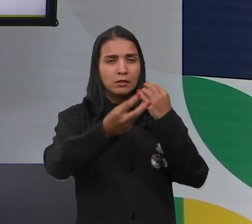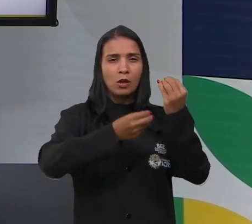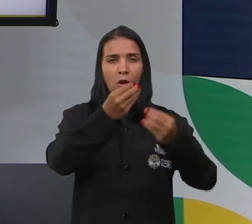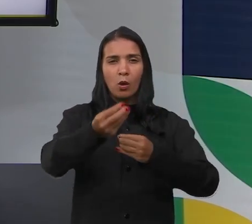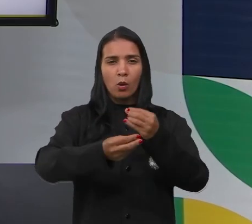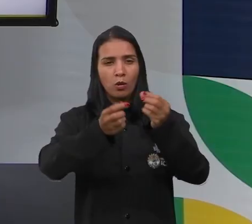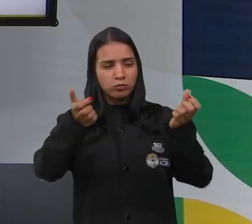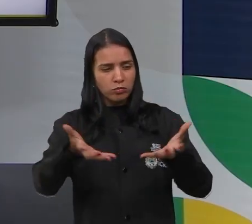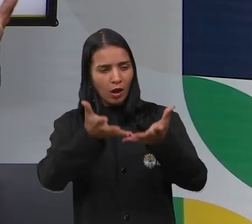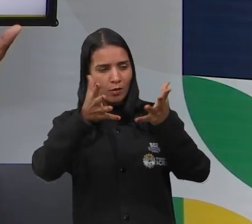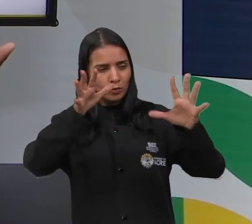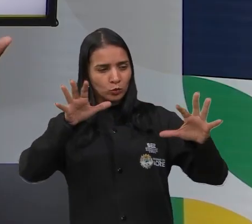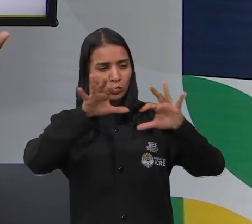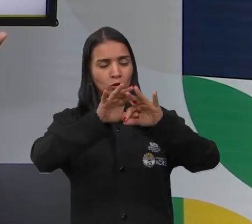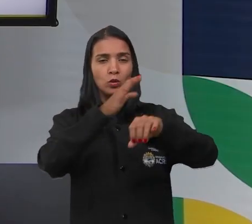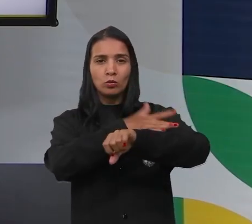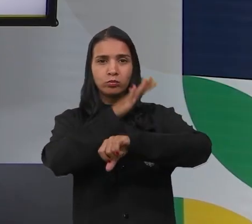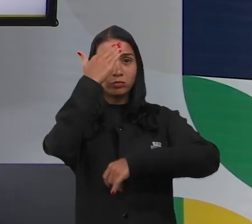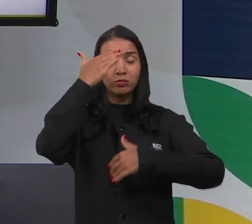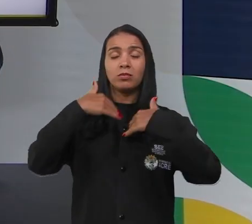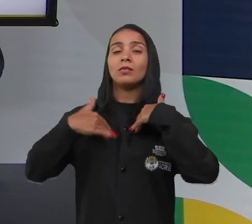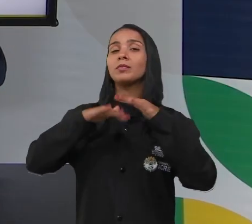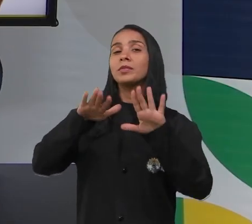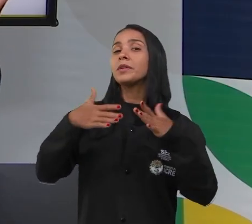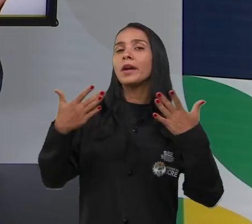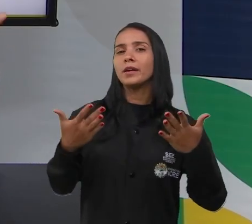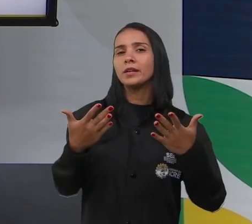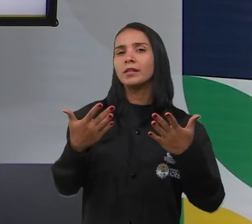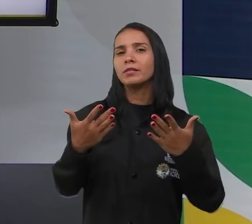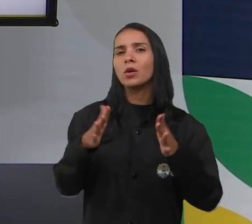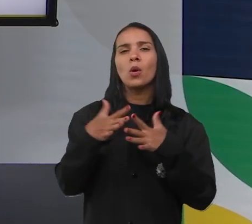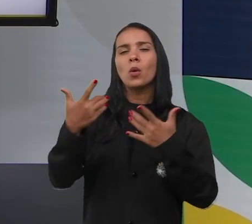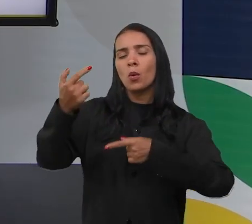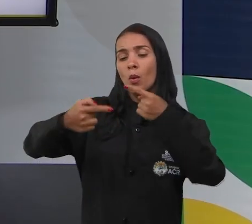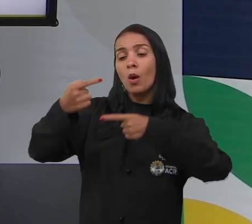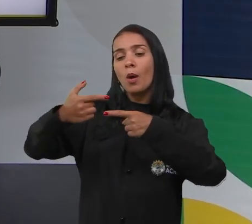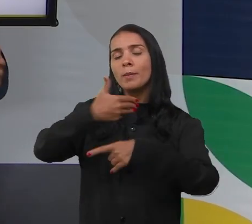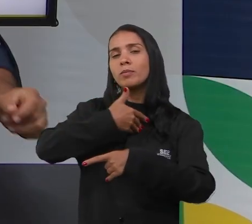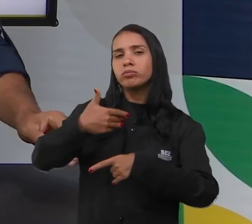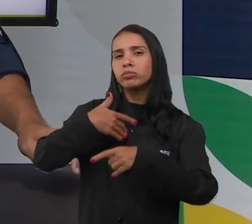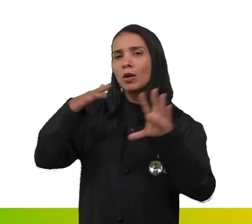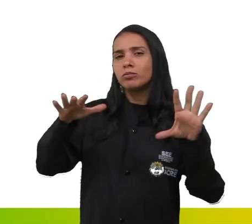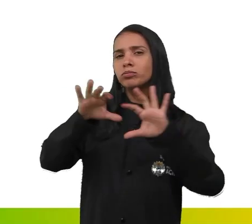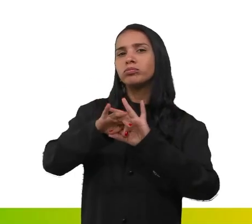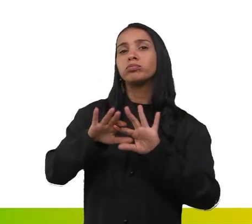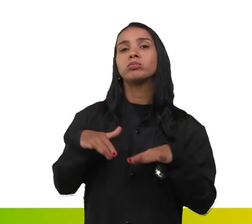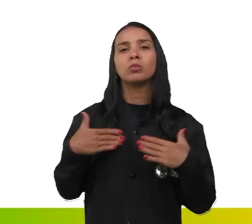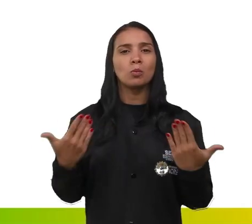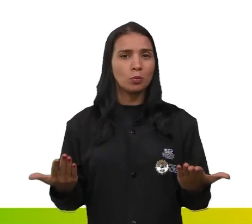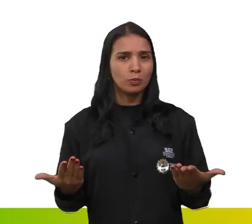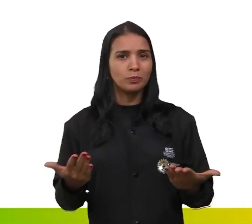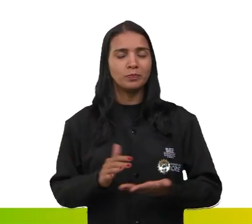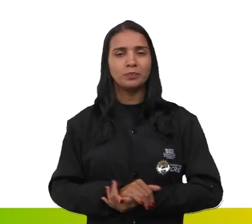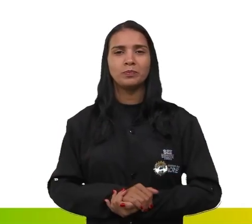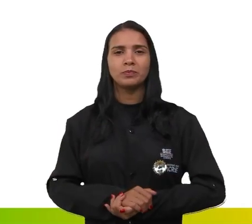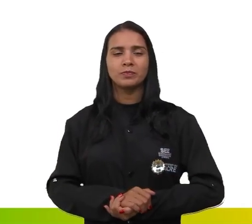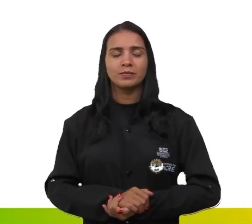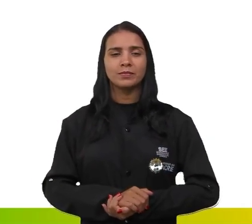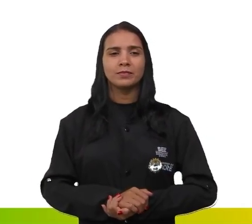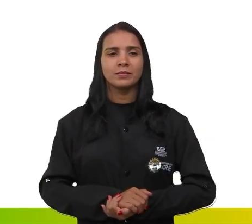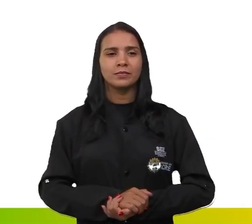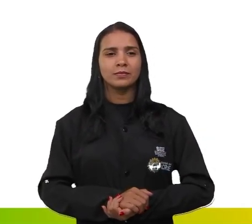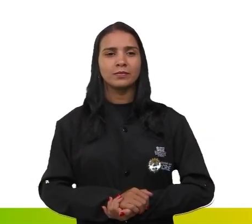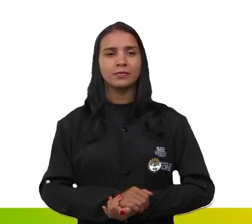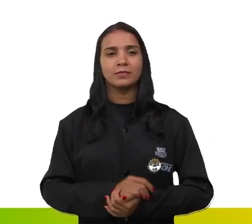corporal dentro dessa concepção das políticas públicas? Que políticas seriam essas que vão colaborar? Vamos ver as alternativas, ó. Como a